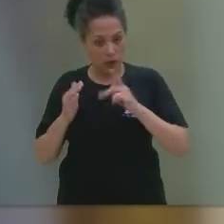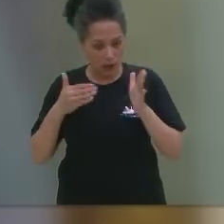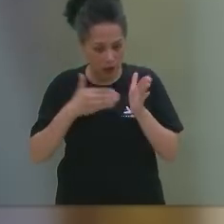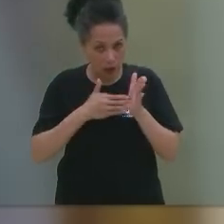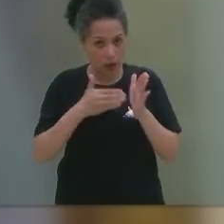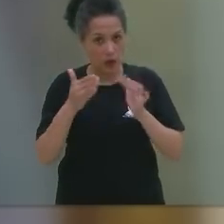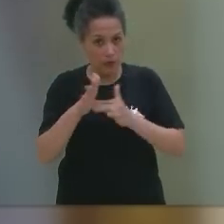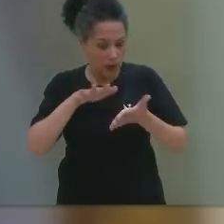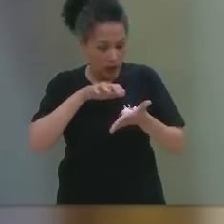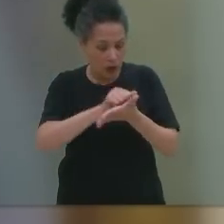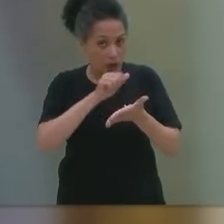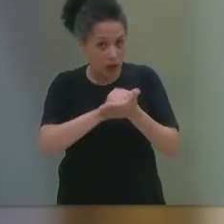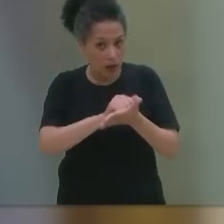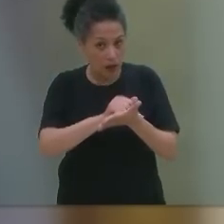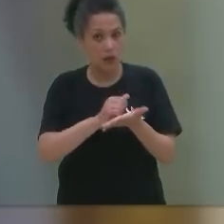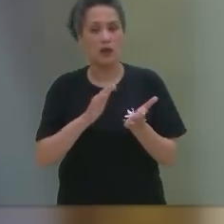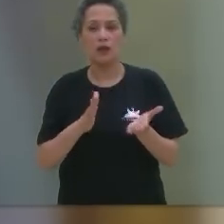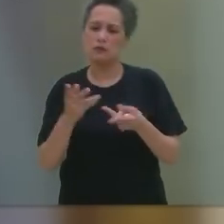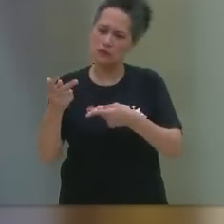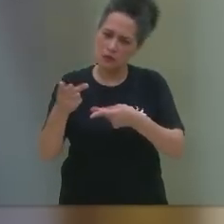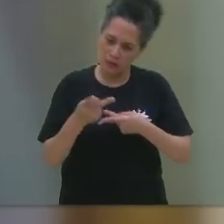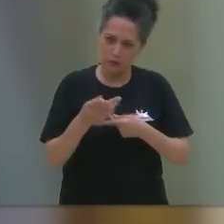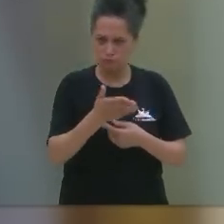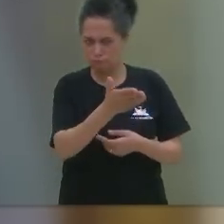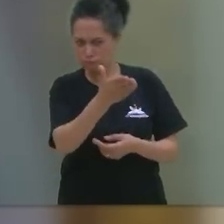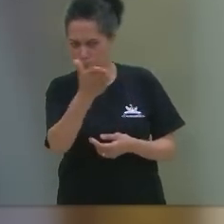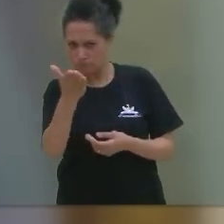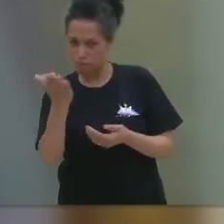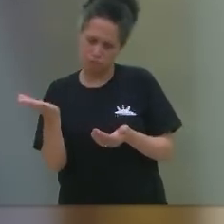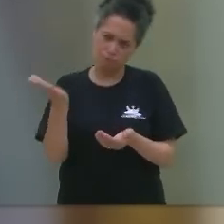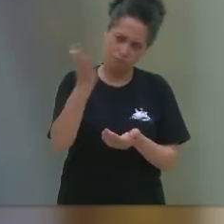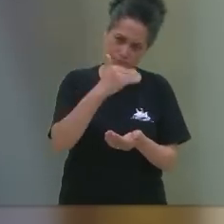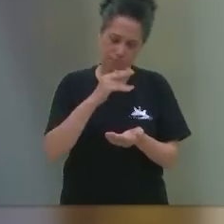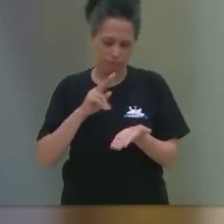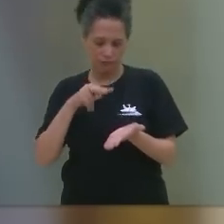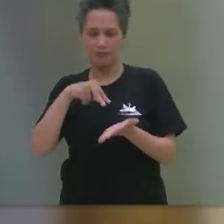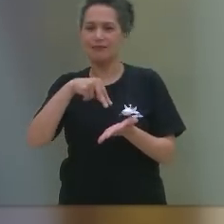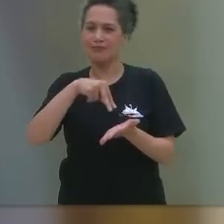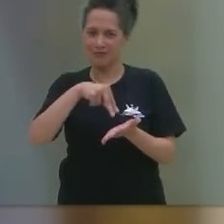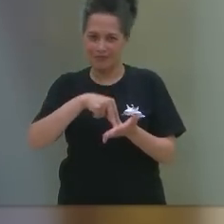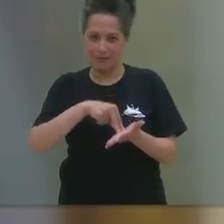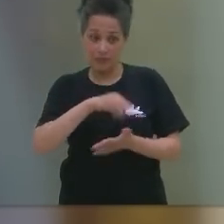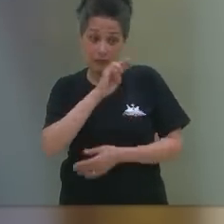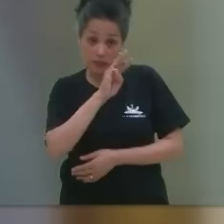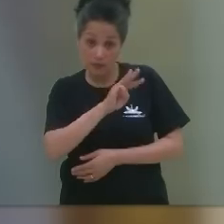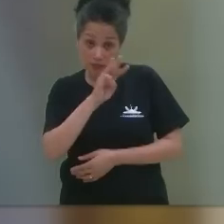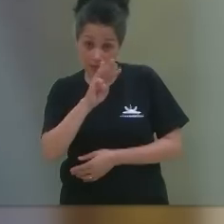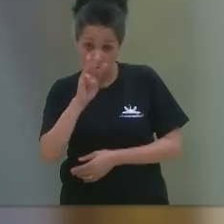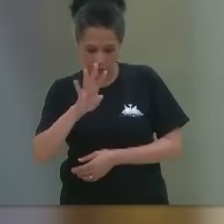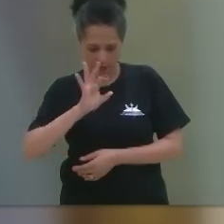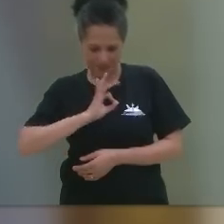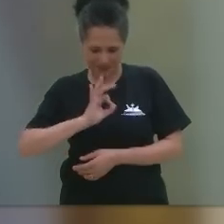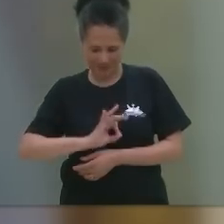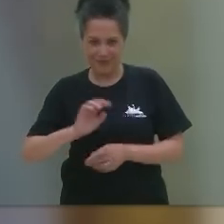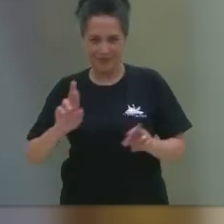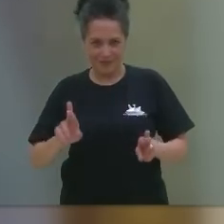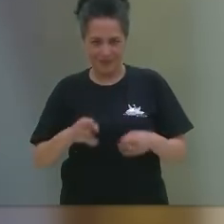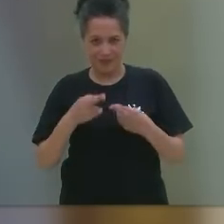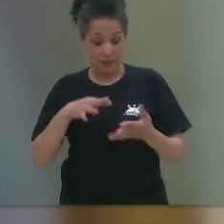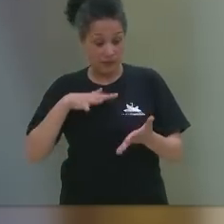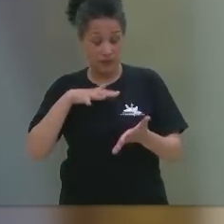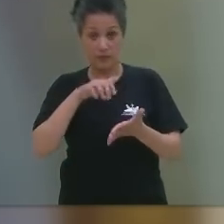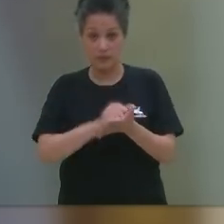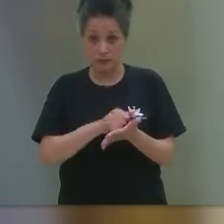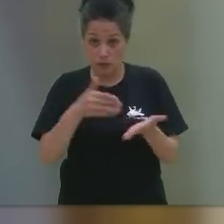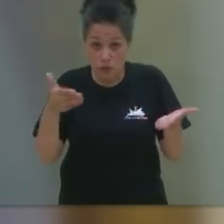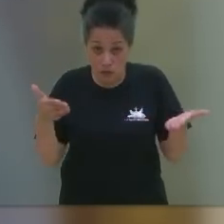para participação. Convido você, entre no site Padre Reginaldo Manzotti, faça a sua inscrição ainda hoje,